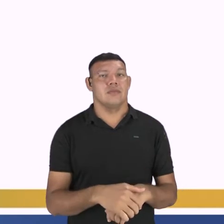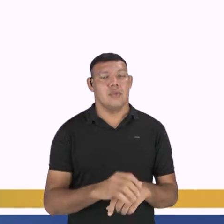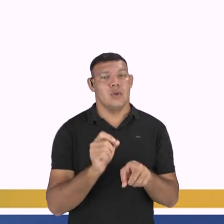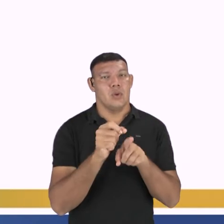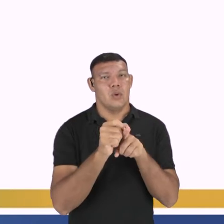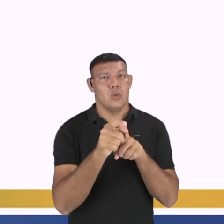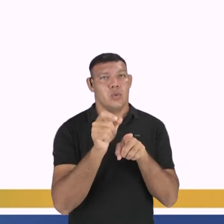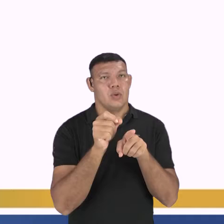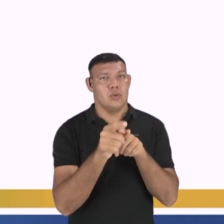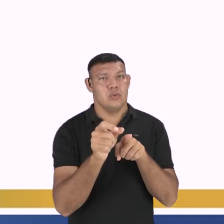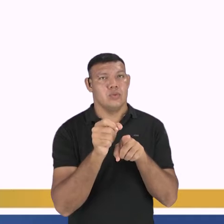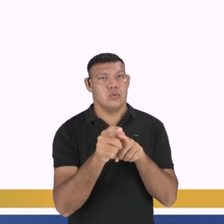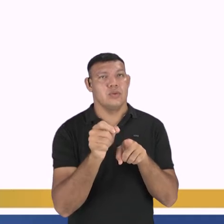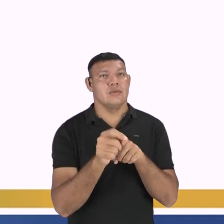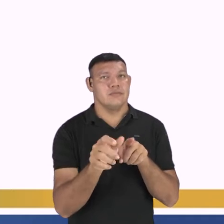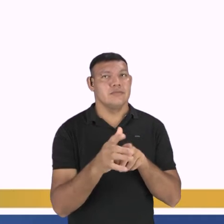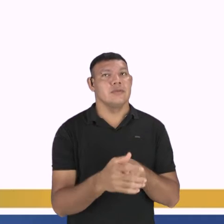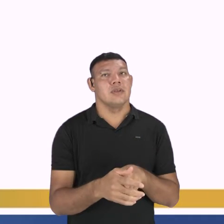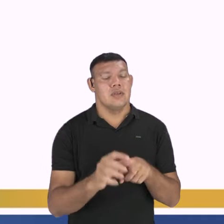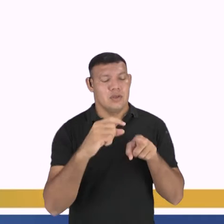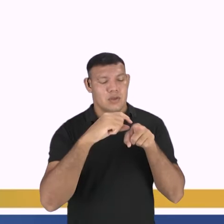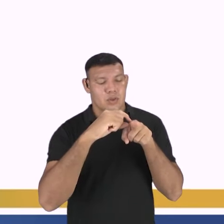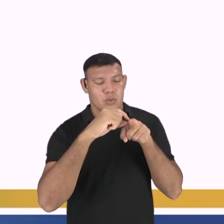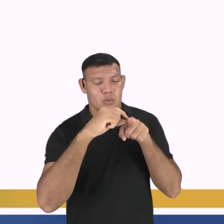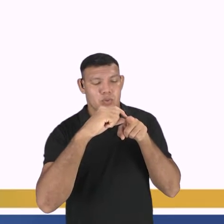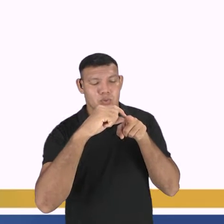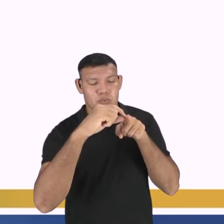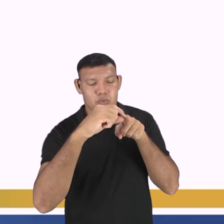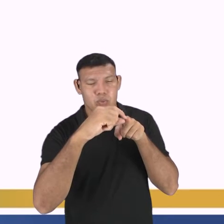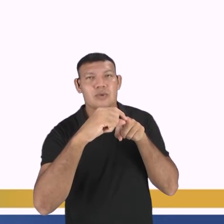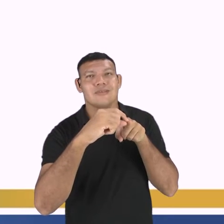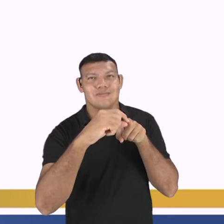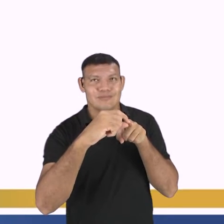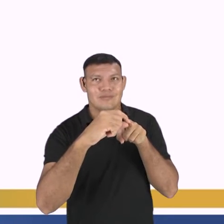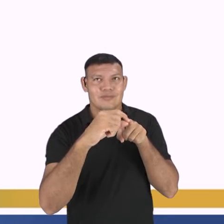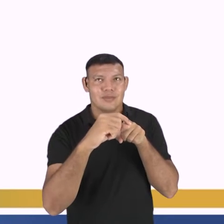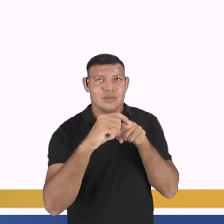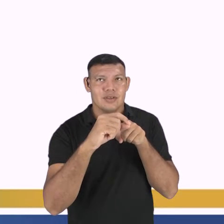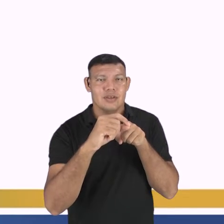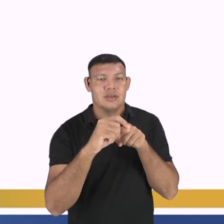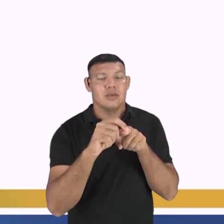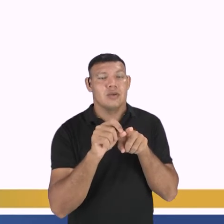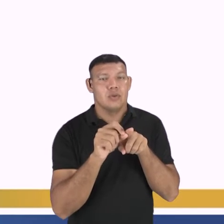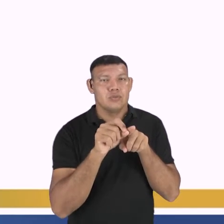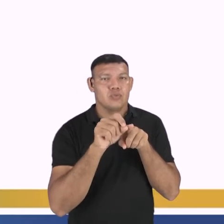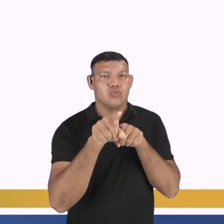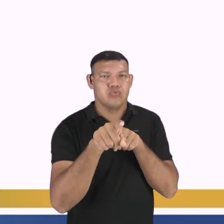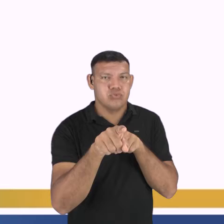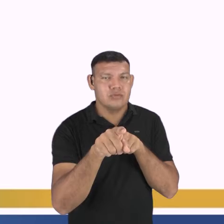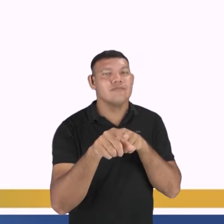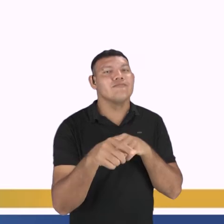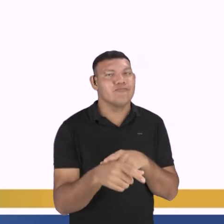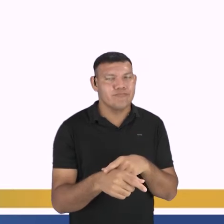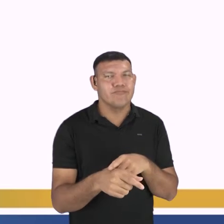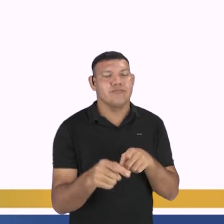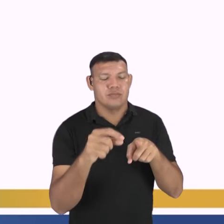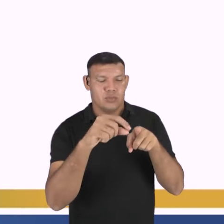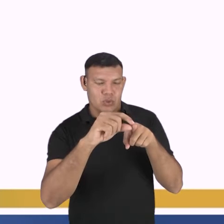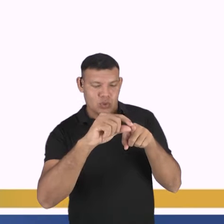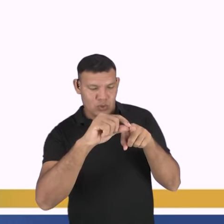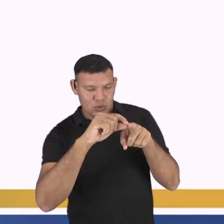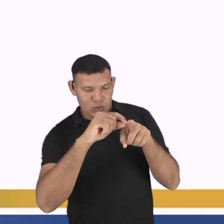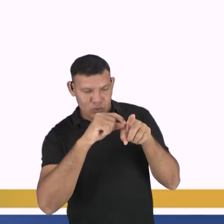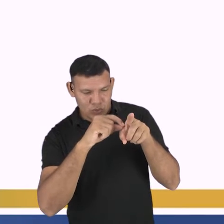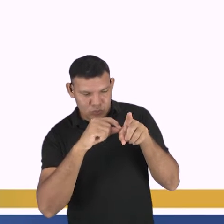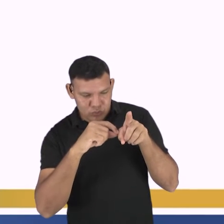seminífero sai. A uretra já é o ducto, né, em que se abre para o meio externo, que percorre todo o